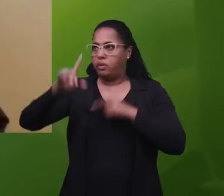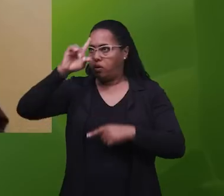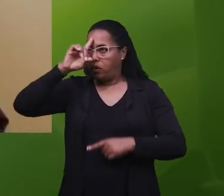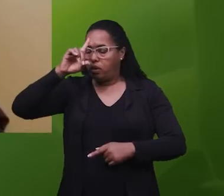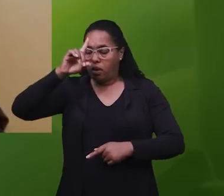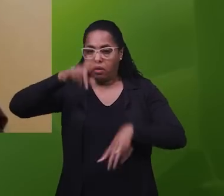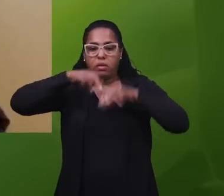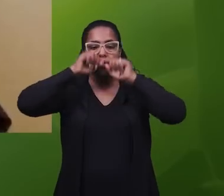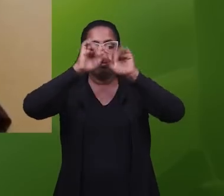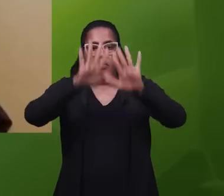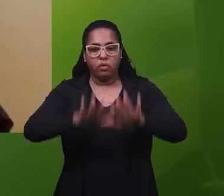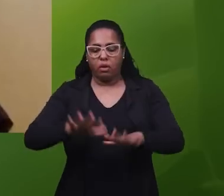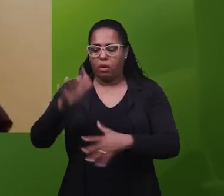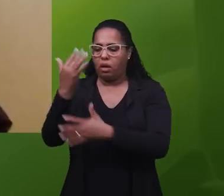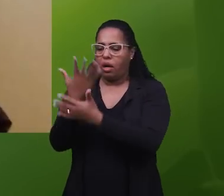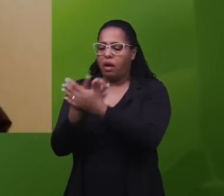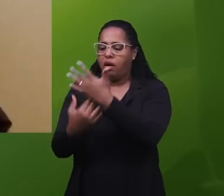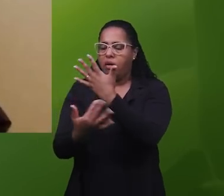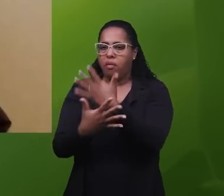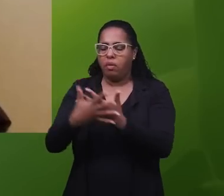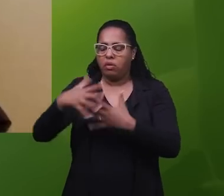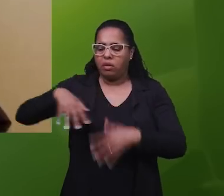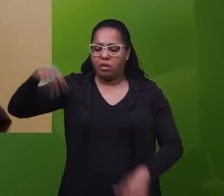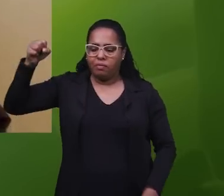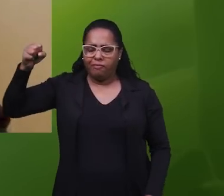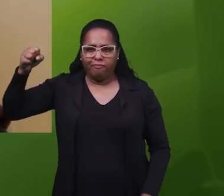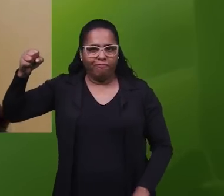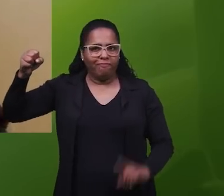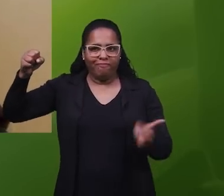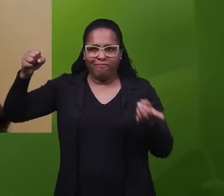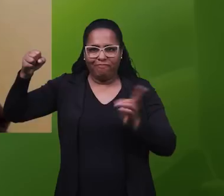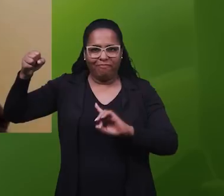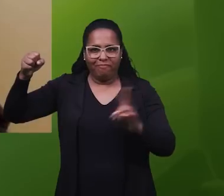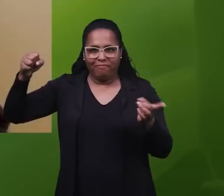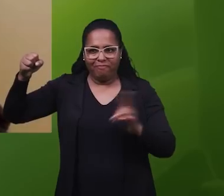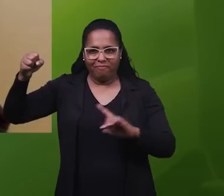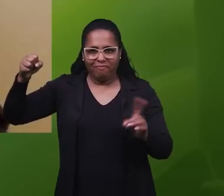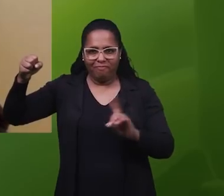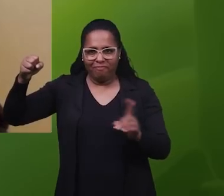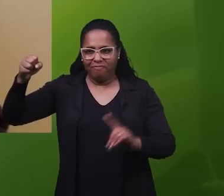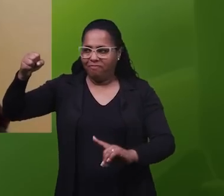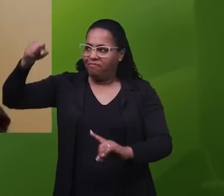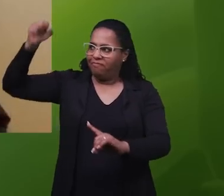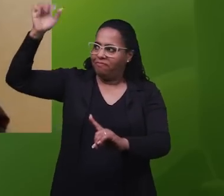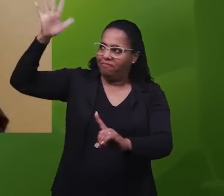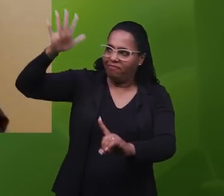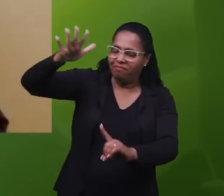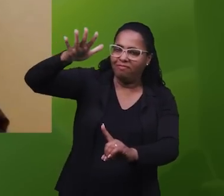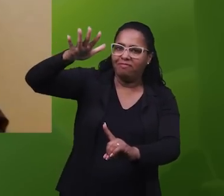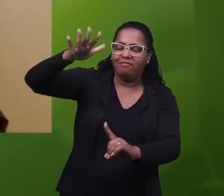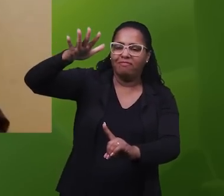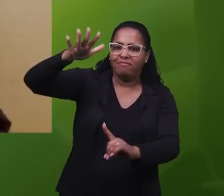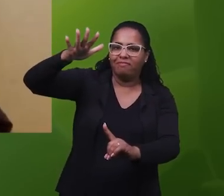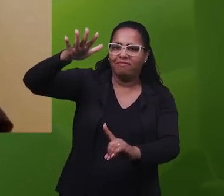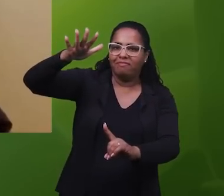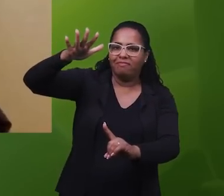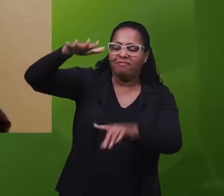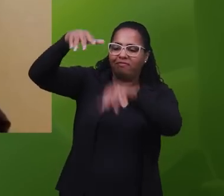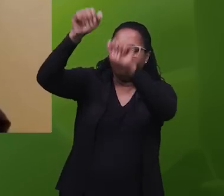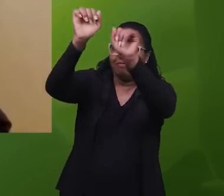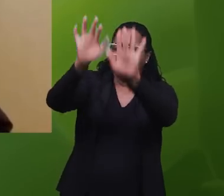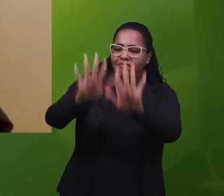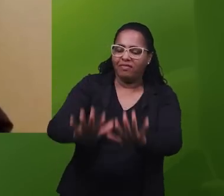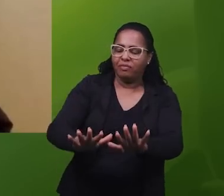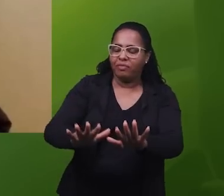abençoar. A mão dele, a mão do Senhor, diz a palavra, não está encolhida, mas ao contrário, ela está estendida